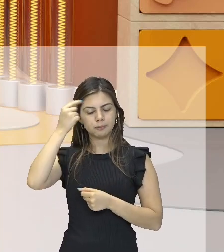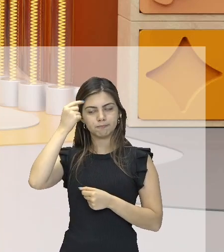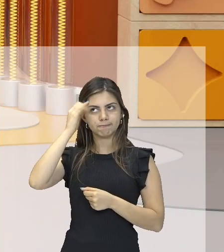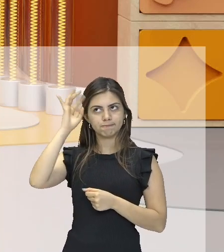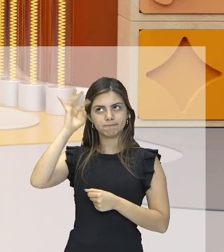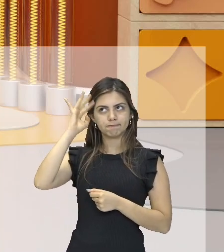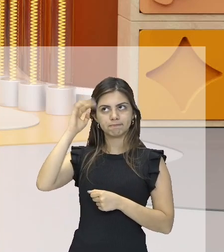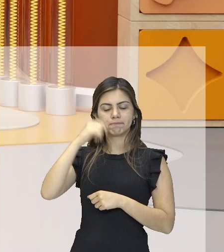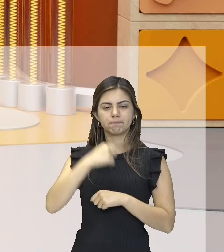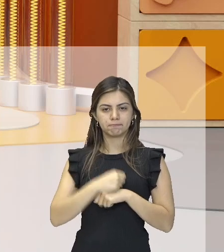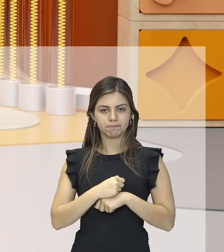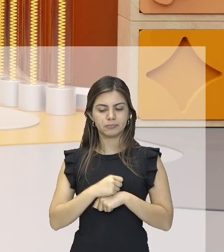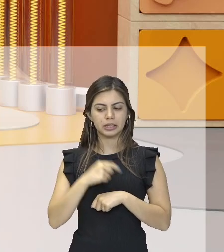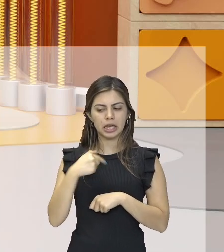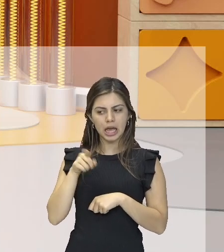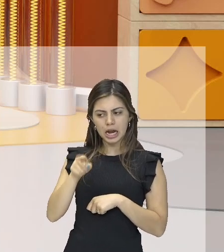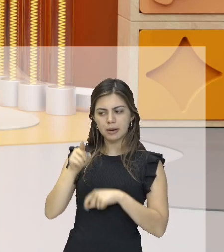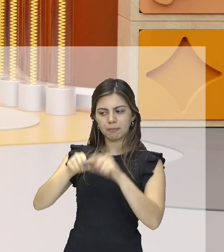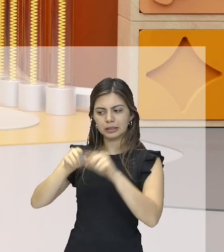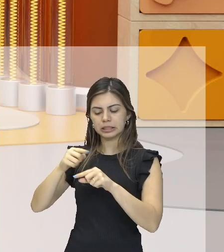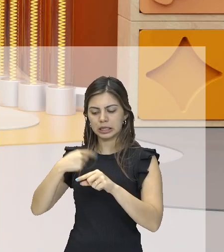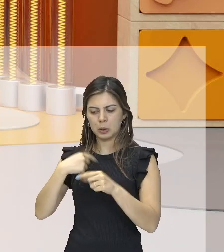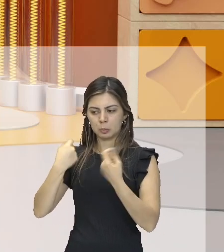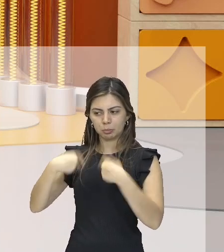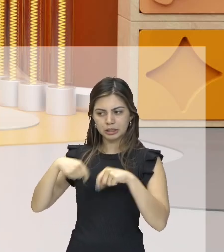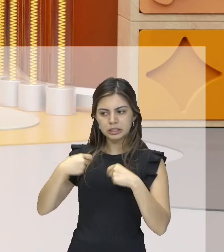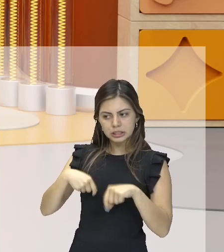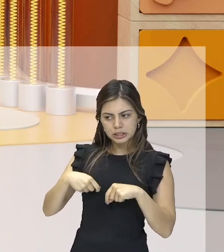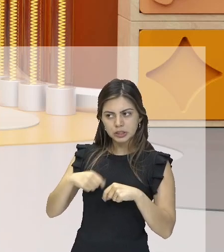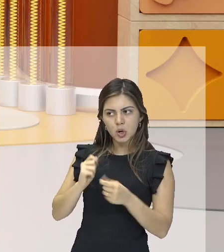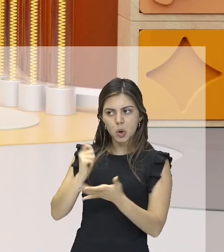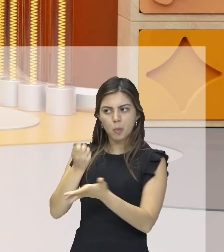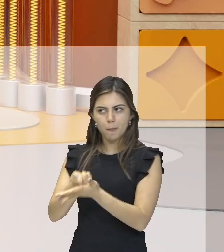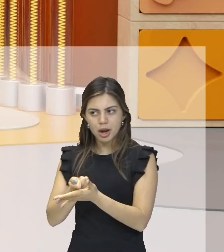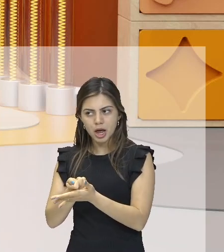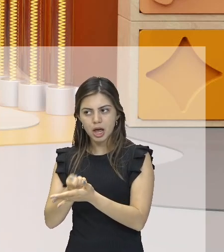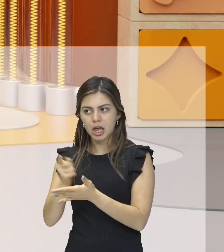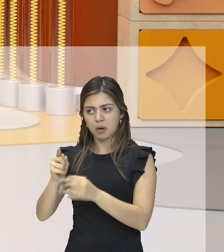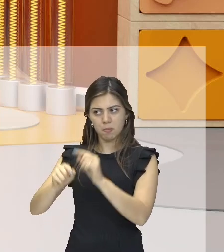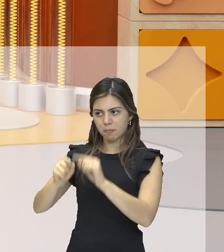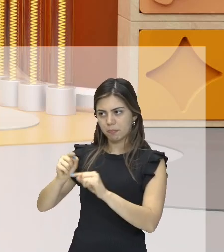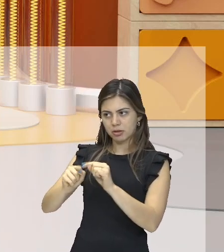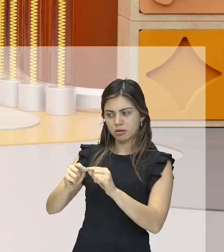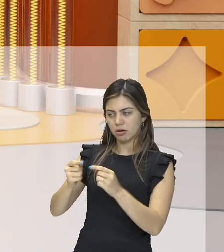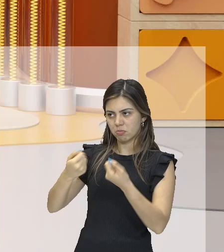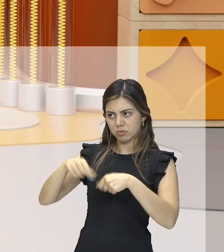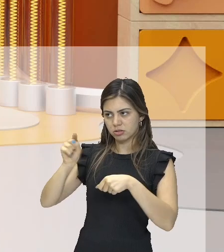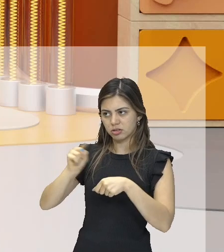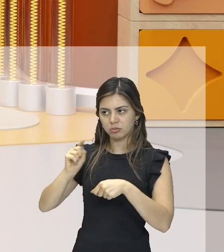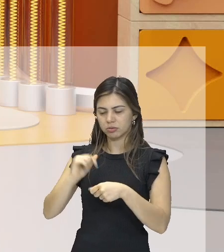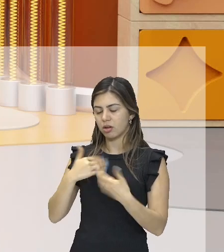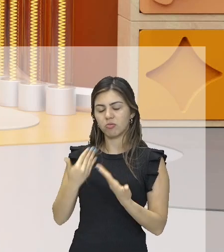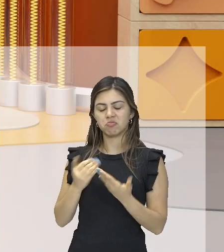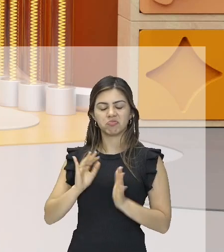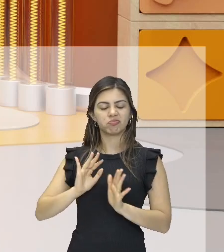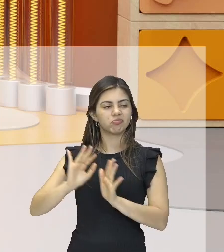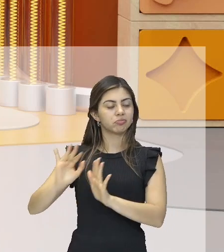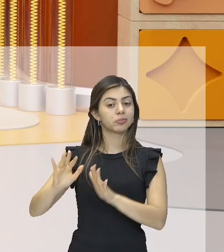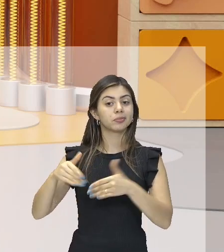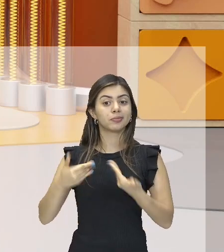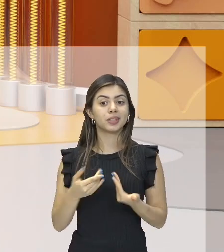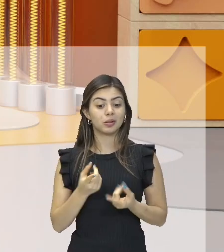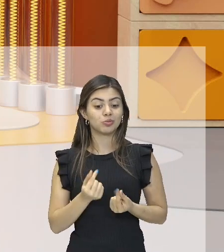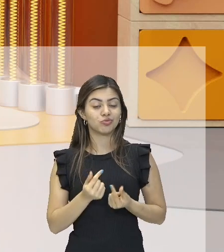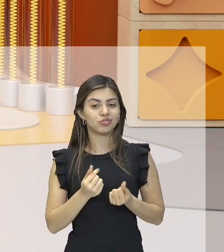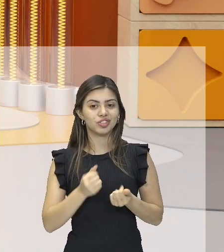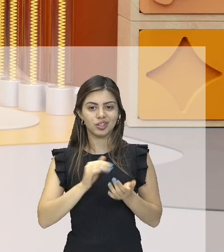Eu preciso desse determinado objeto, eu preciso dessa mercadoria? Se eu não preciso, eu não vou comprar. Isso vai fazer com que eu acabe